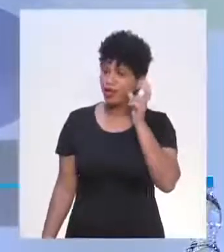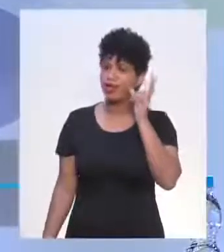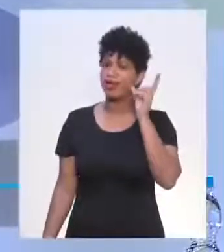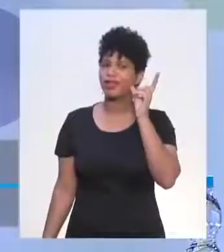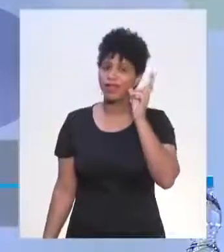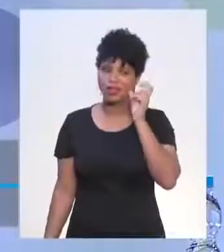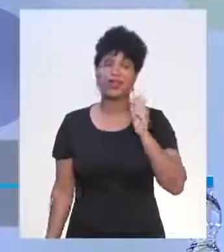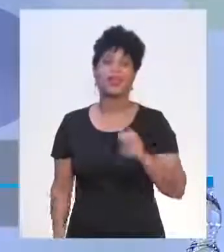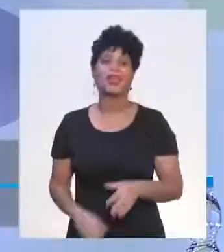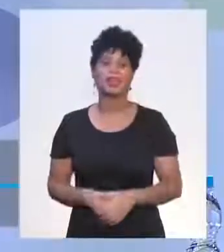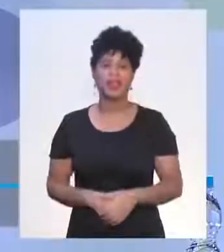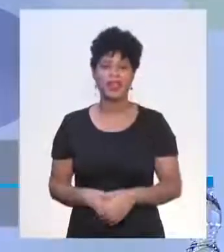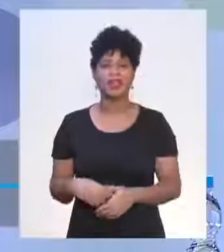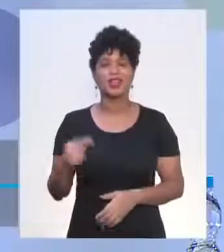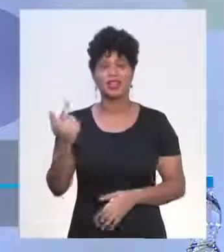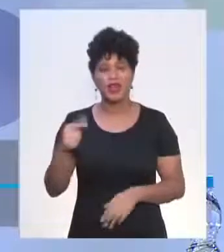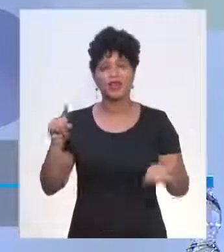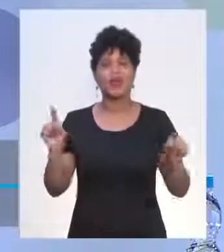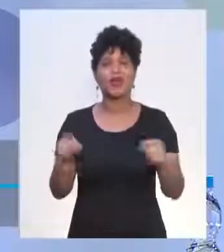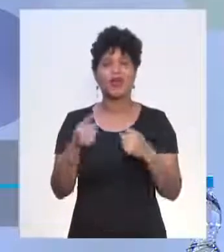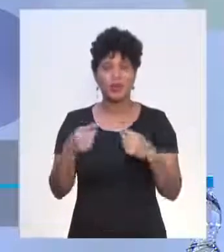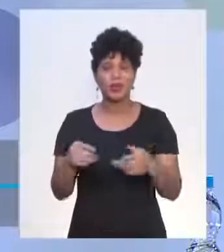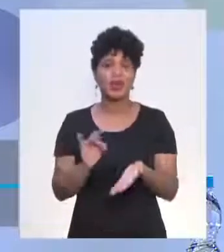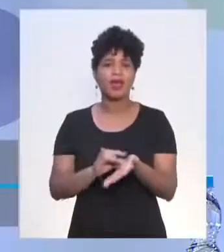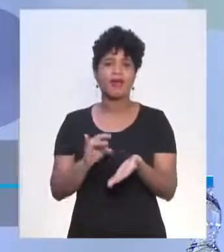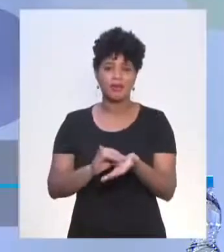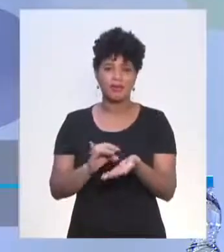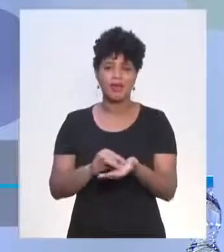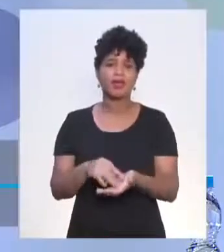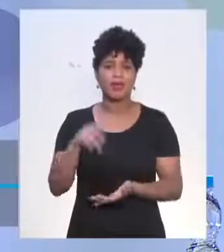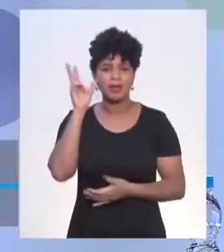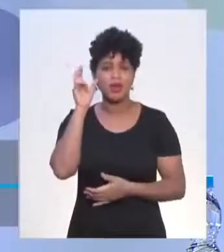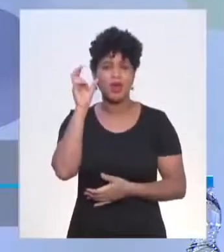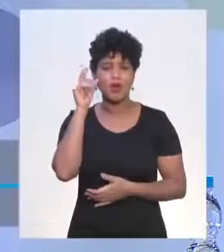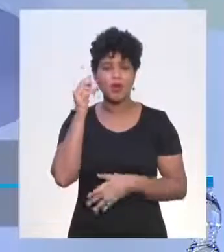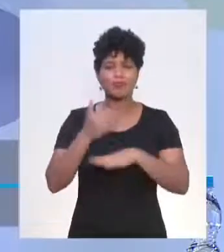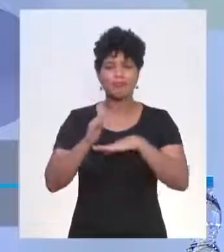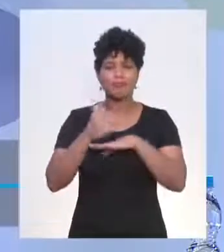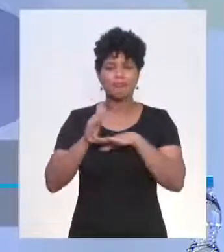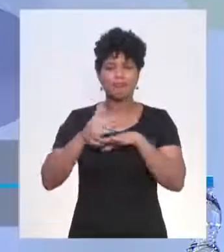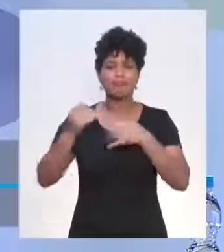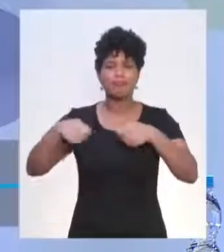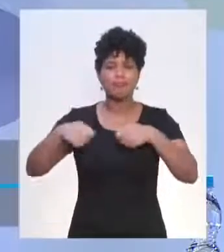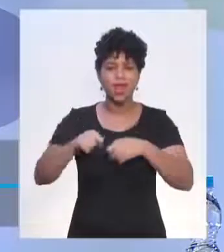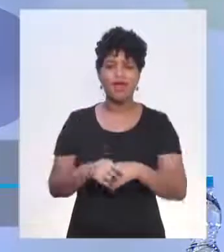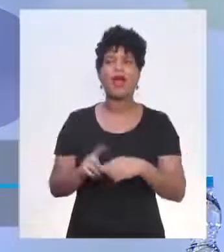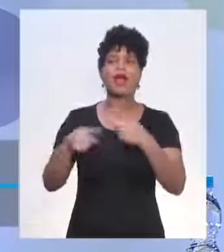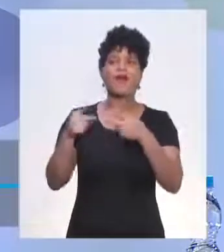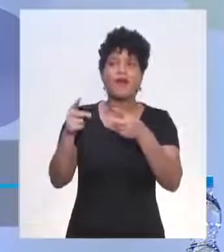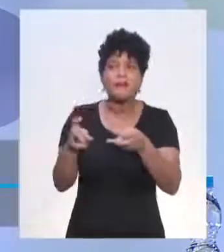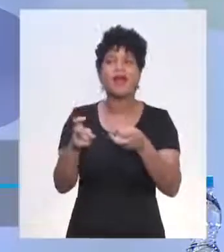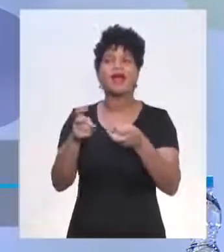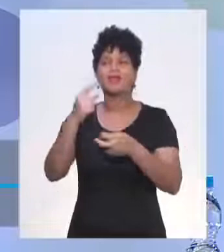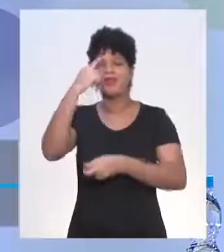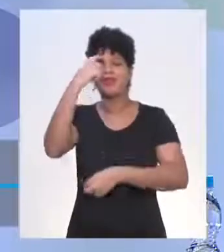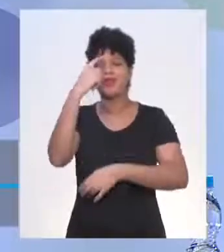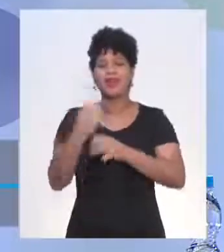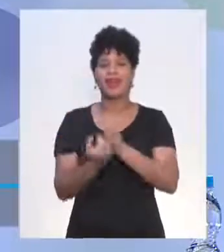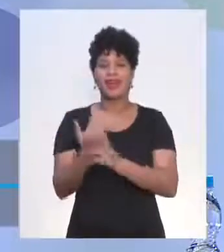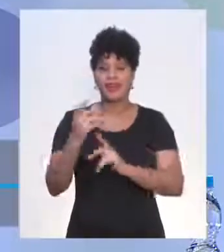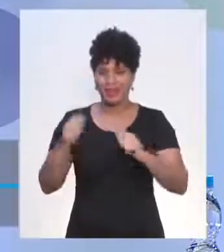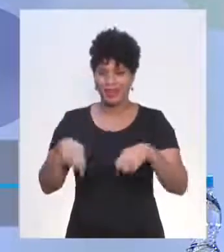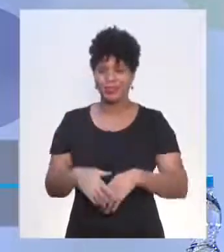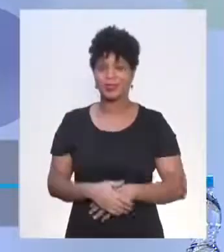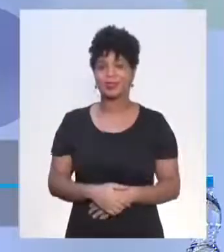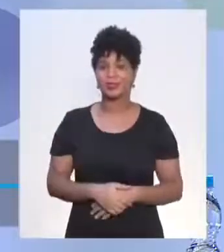ginástica Vamos ouvir várias músicas né pro Isso aí até a audição é preparada para a criatividade